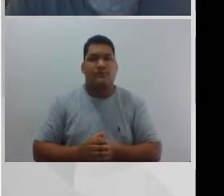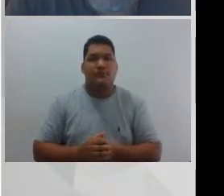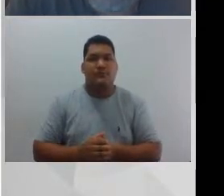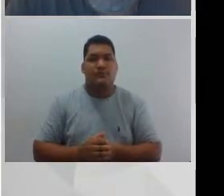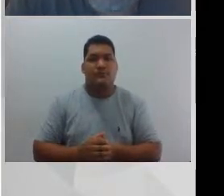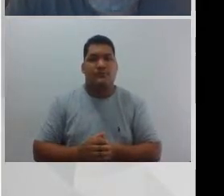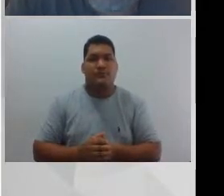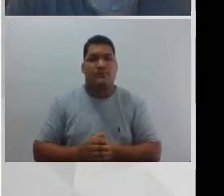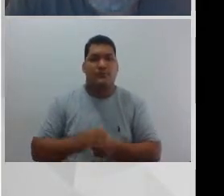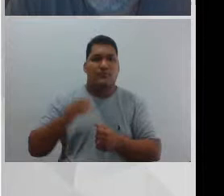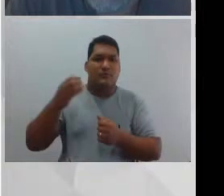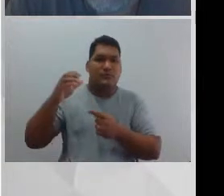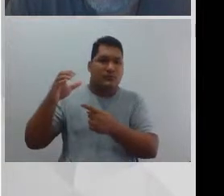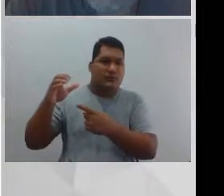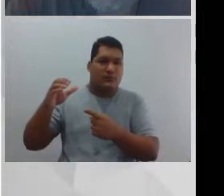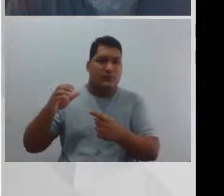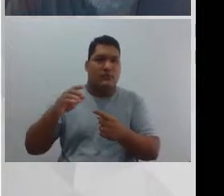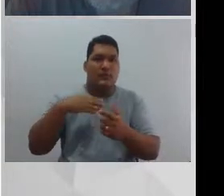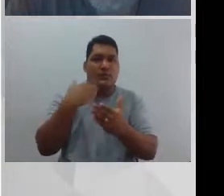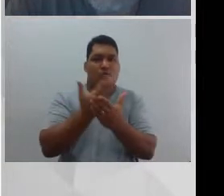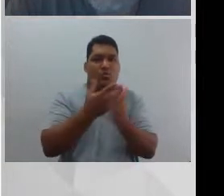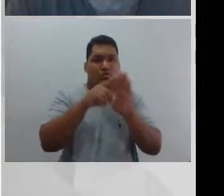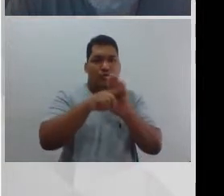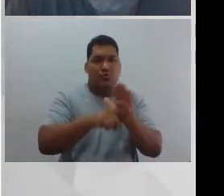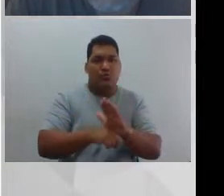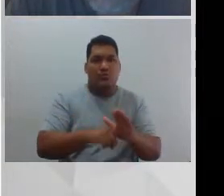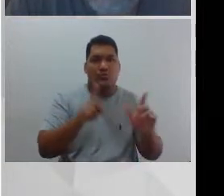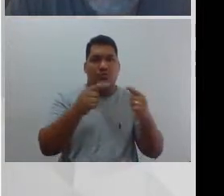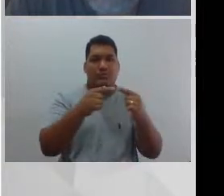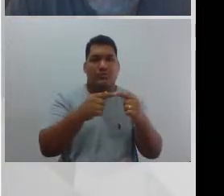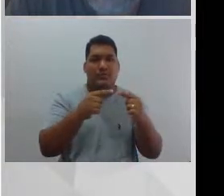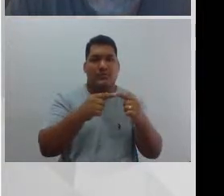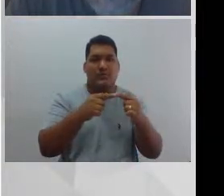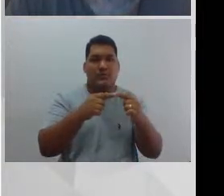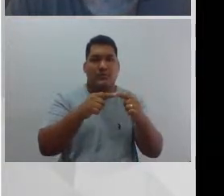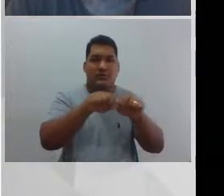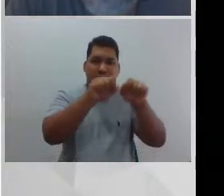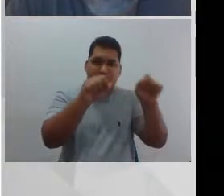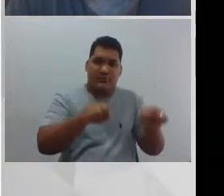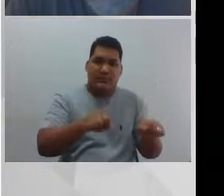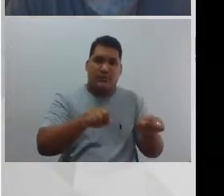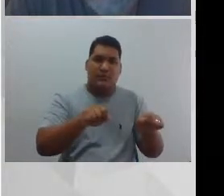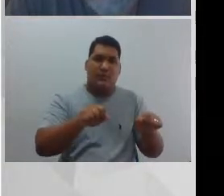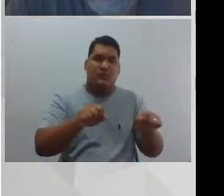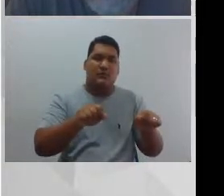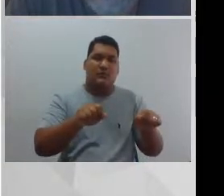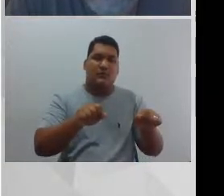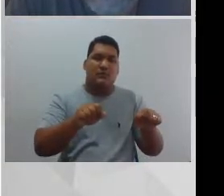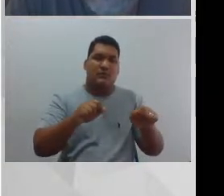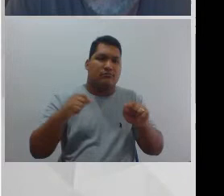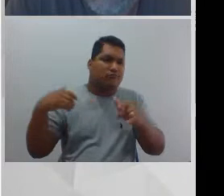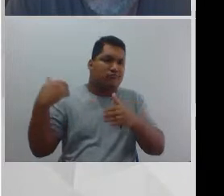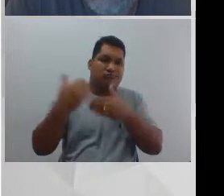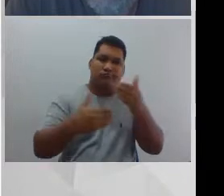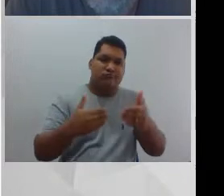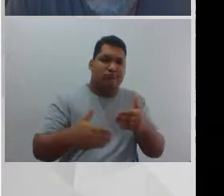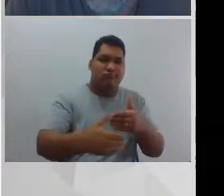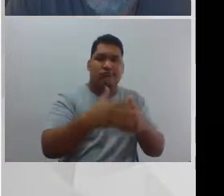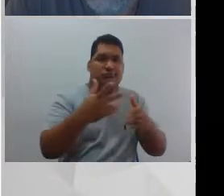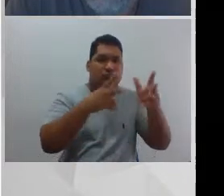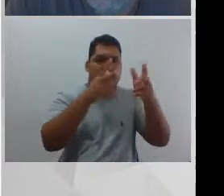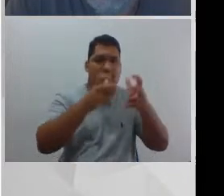estudar inteligência artificial é estudar sistemas inteligentes, fica meio recorrente, né? Então, é dotar, né,